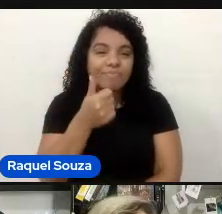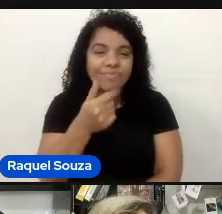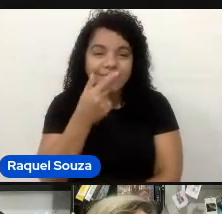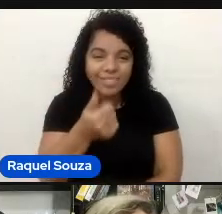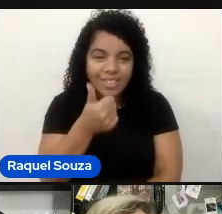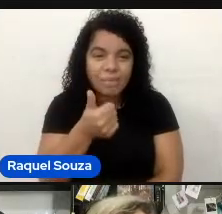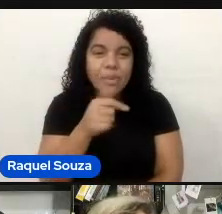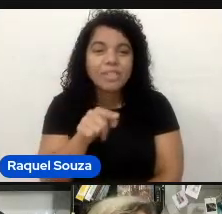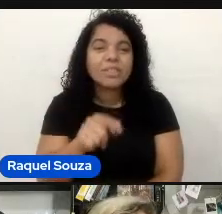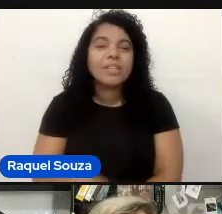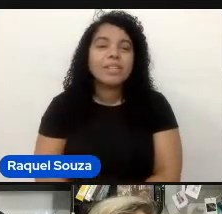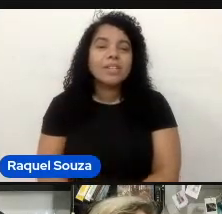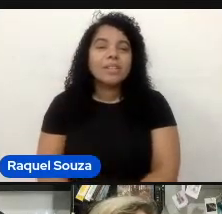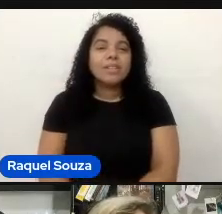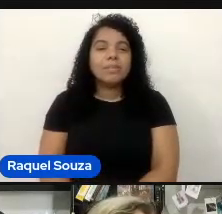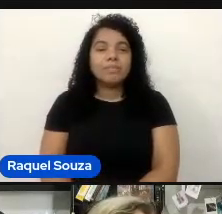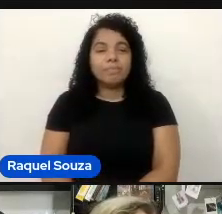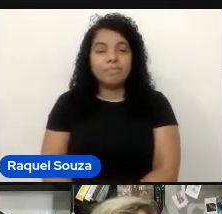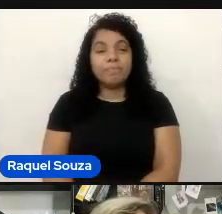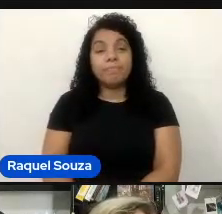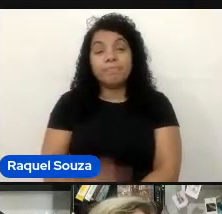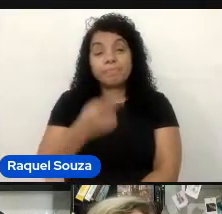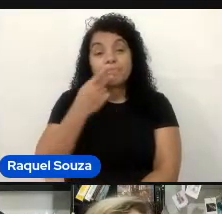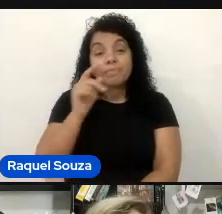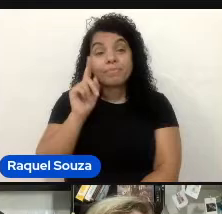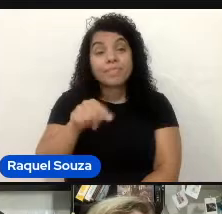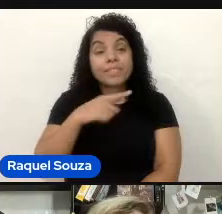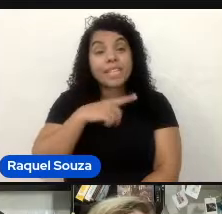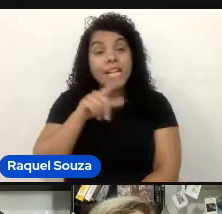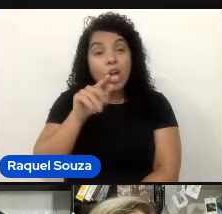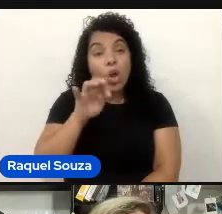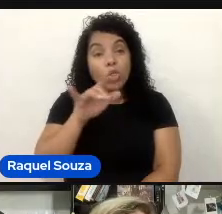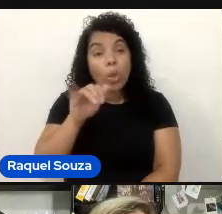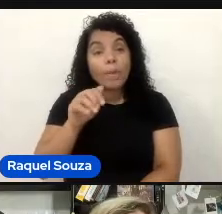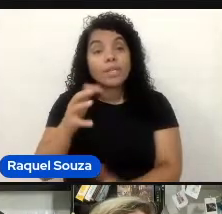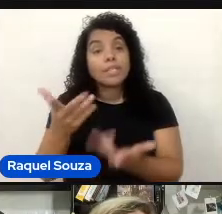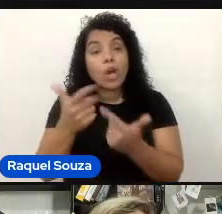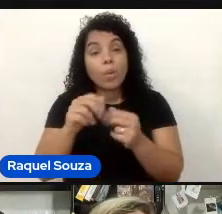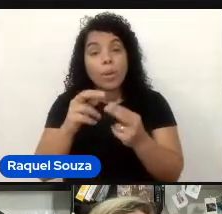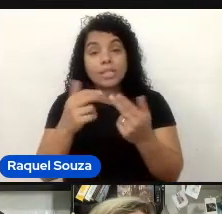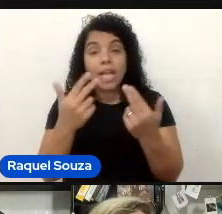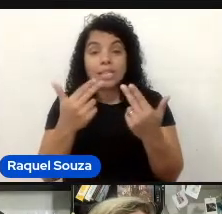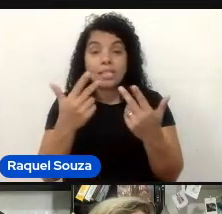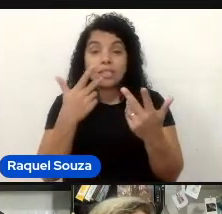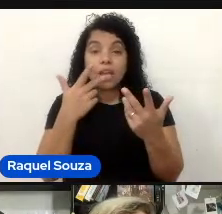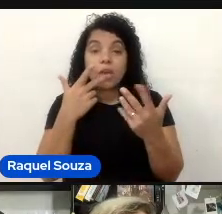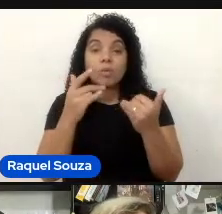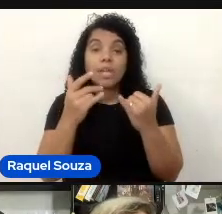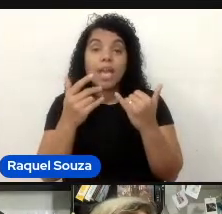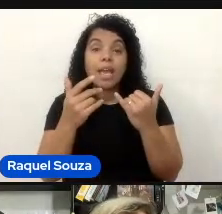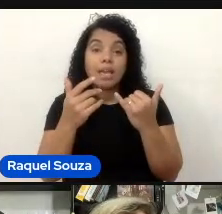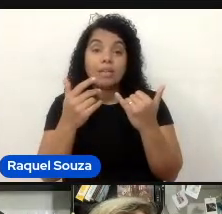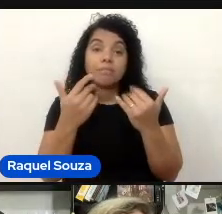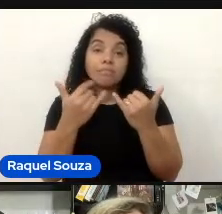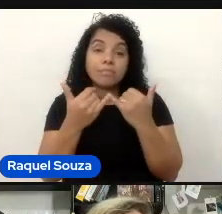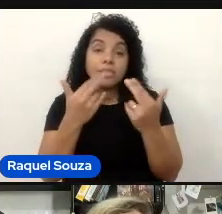isso também. E podemos dizer que automação e qualidade são sinônimos. Nós